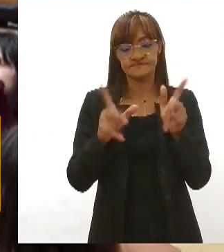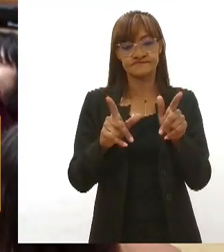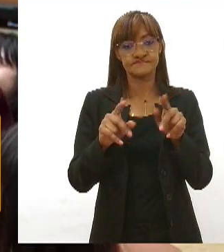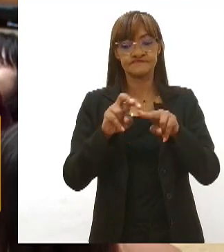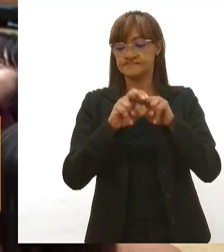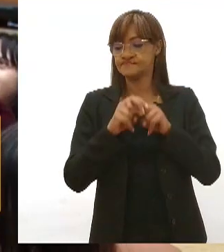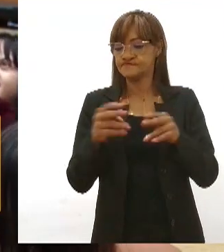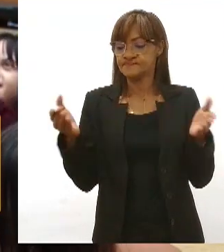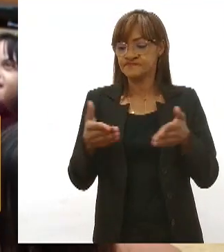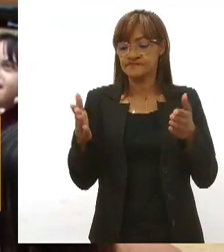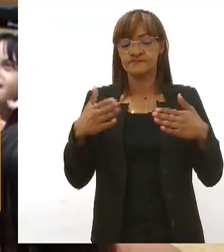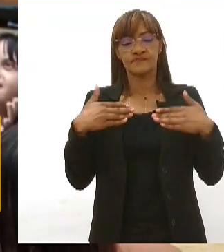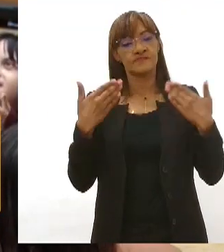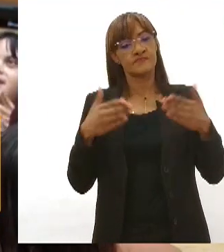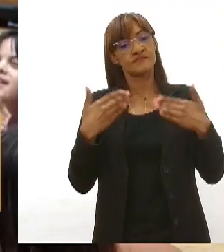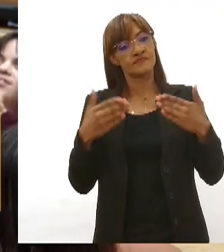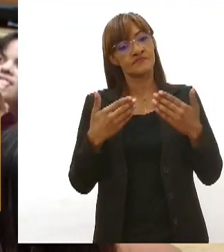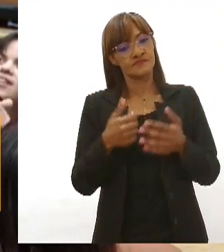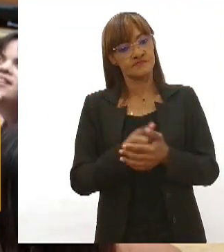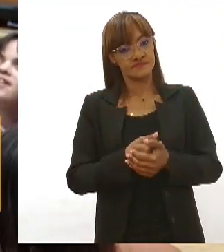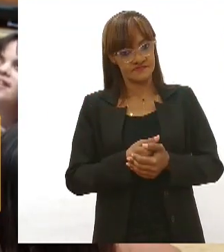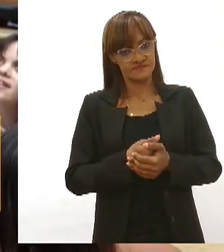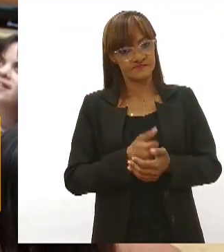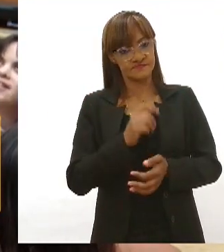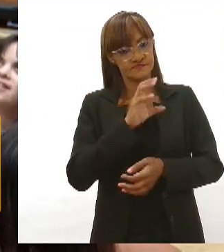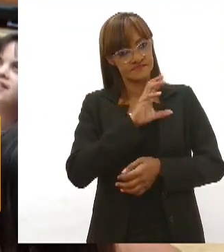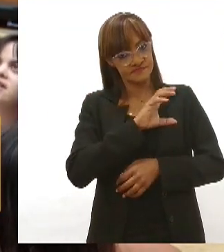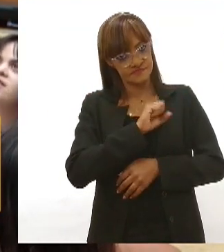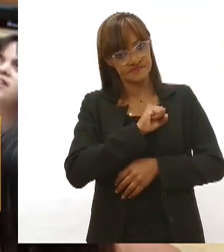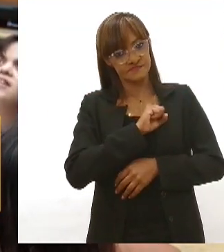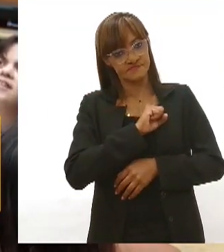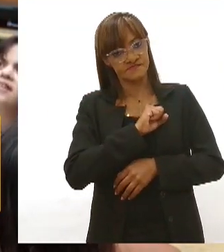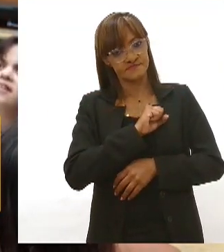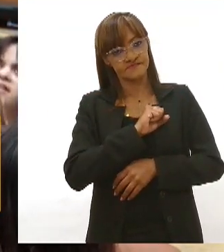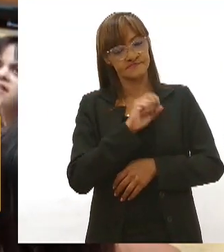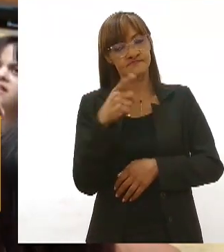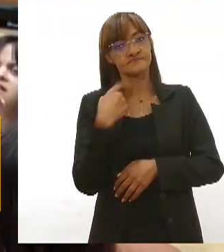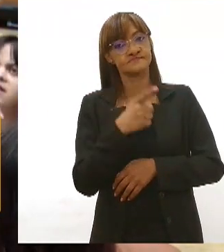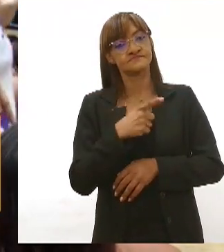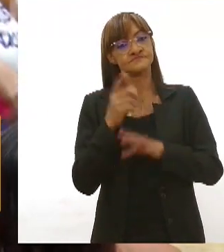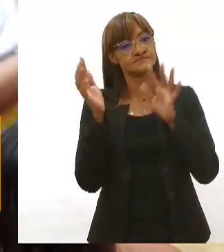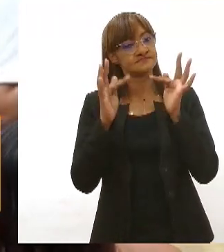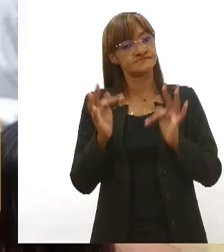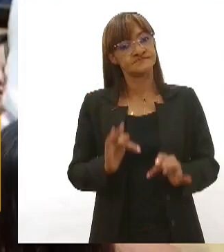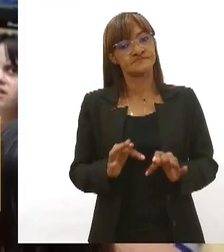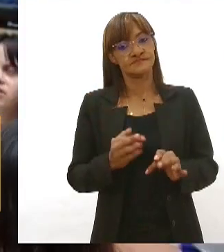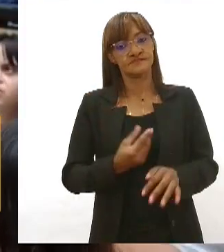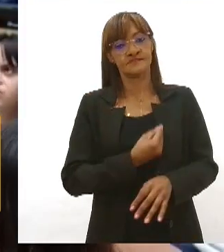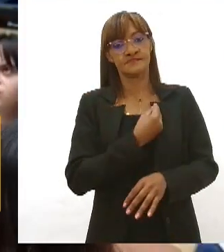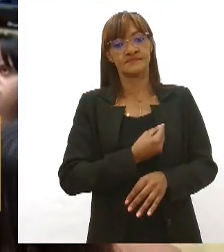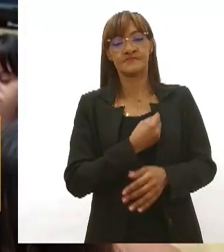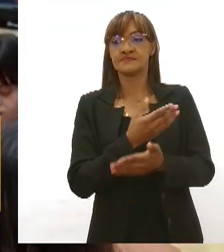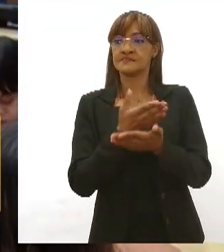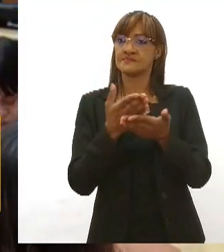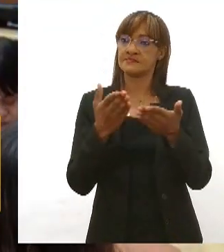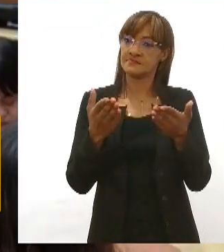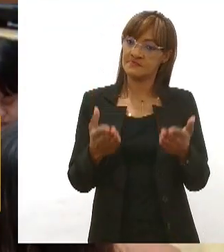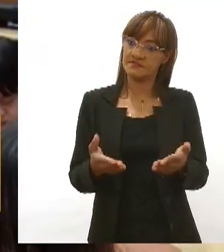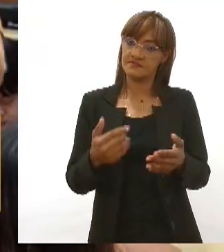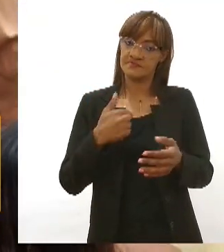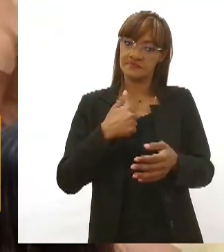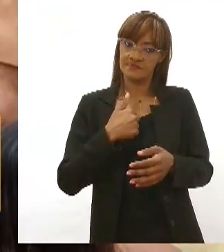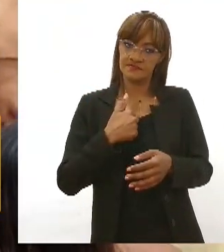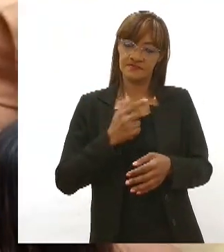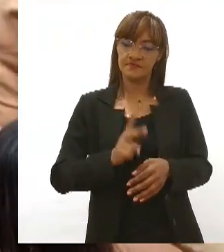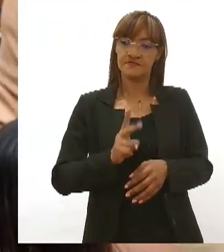esse genezinho do amor a mais que eles têm. Então é muita felicidade estar aqui enquanto médica, enquanto mãe atípica e também